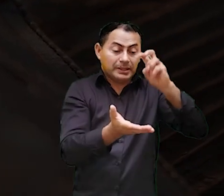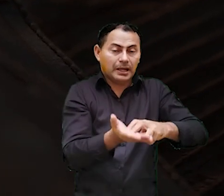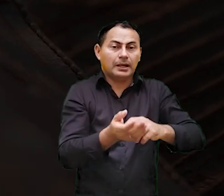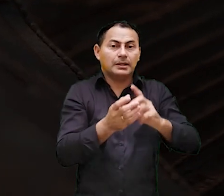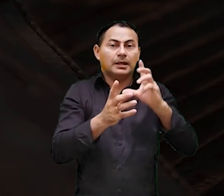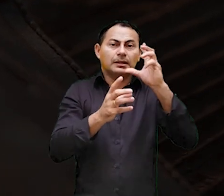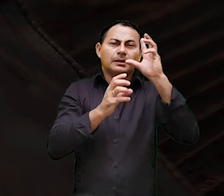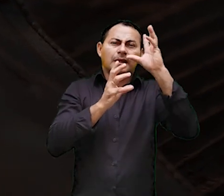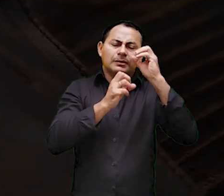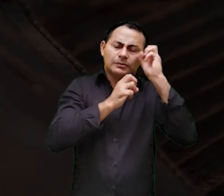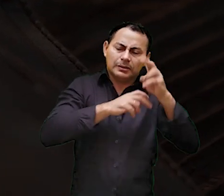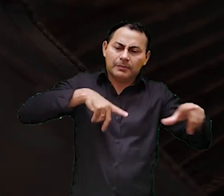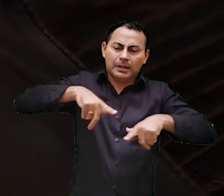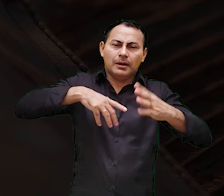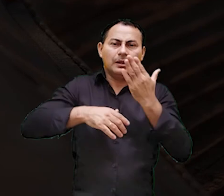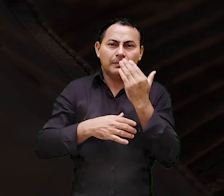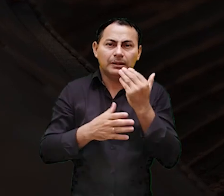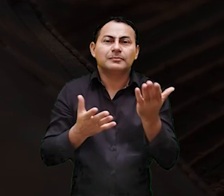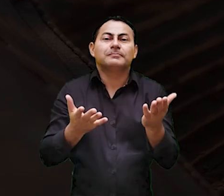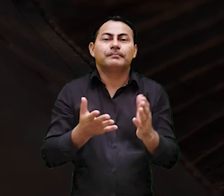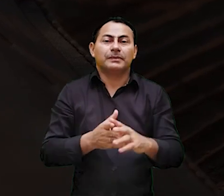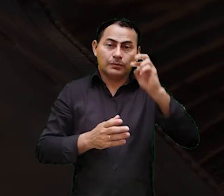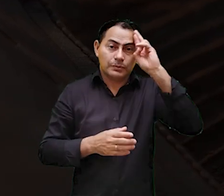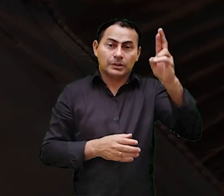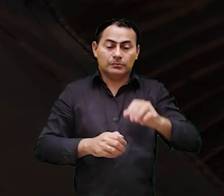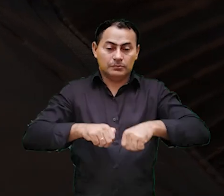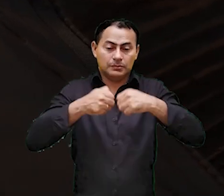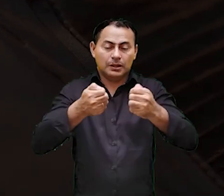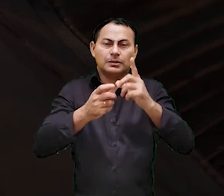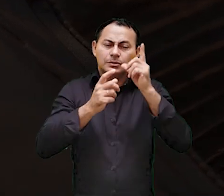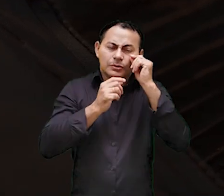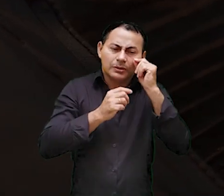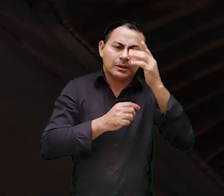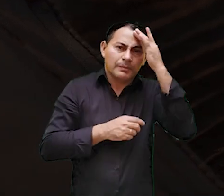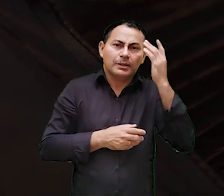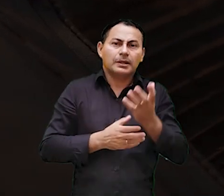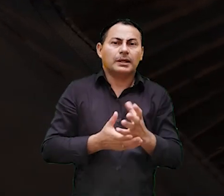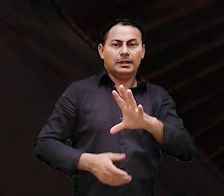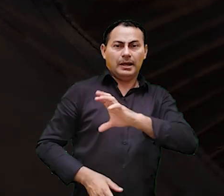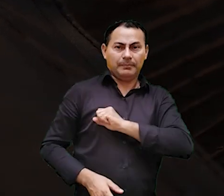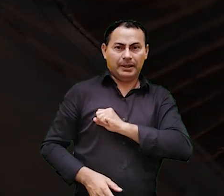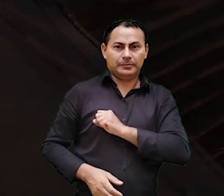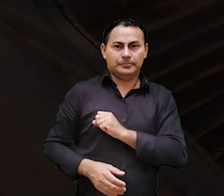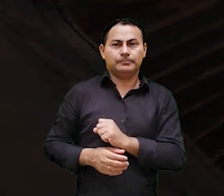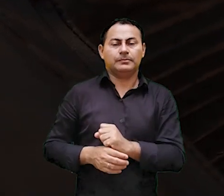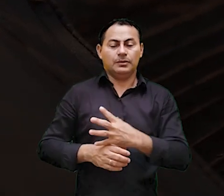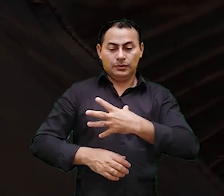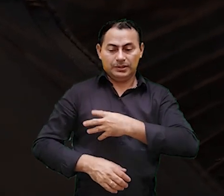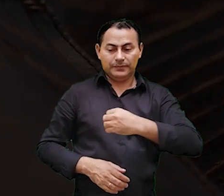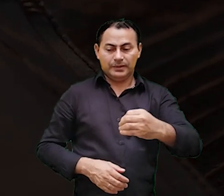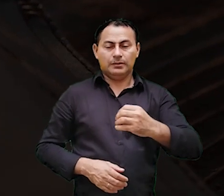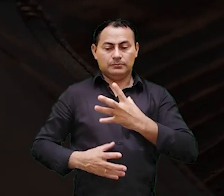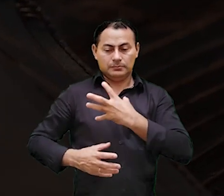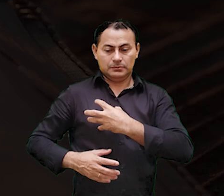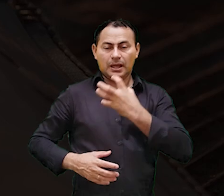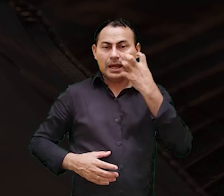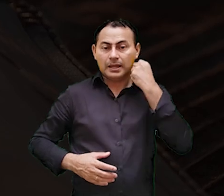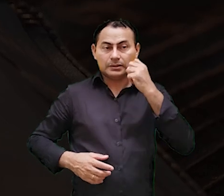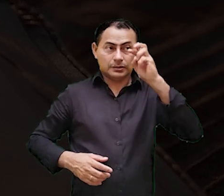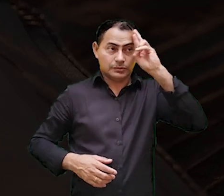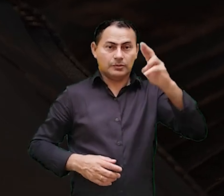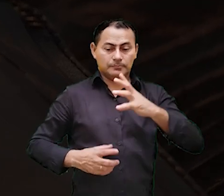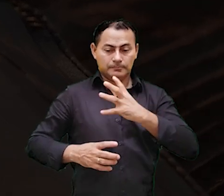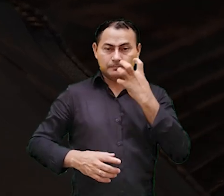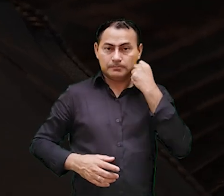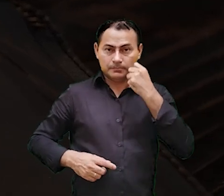dormir tarde, trabalhando arduamente por alimento. O Senhor concede sono àqueles a quem Ele ama. Os filhos são herança